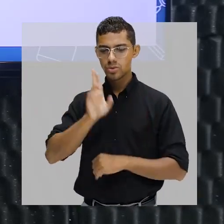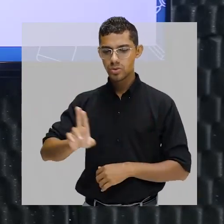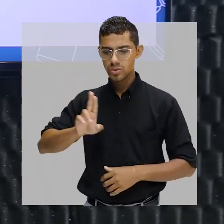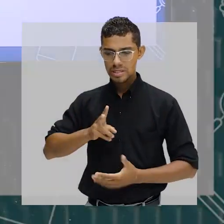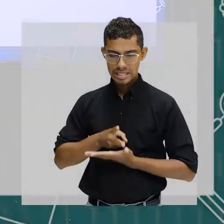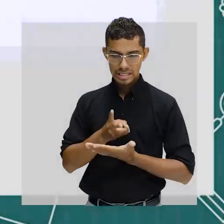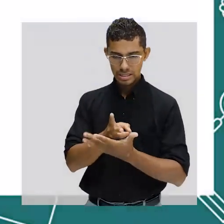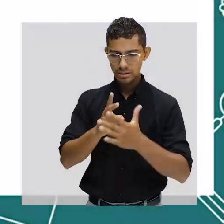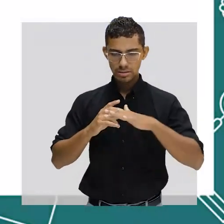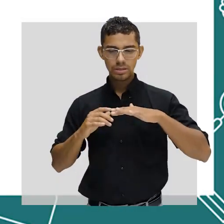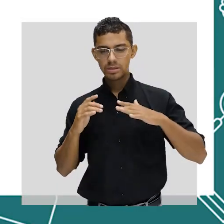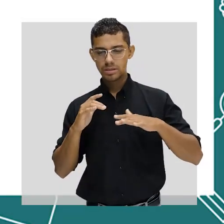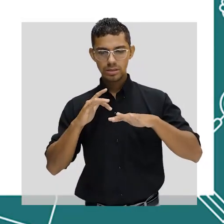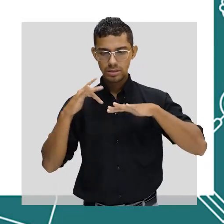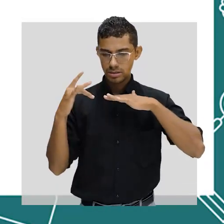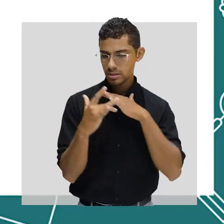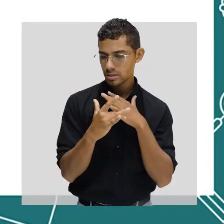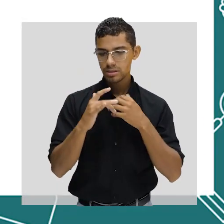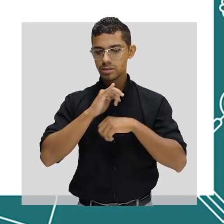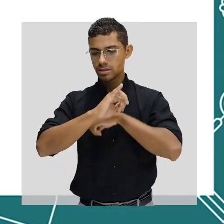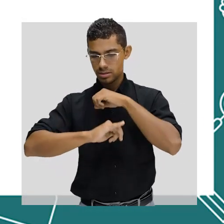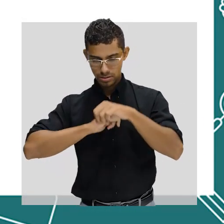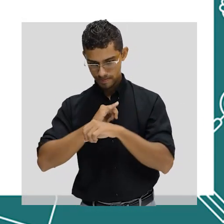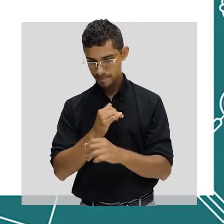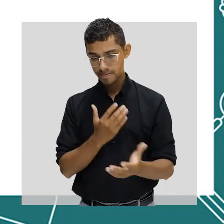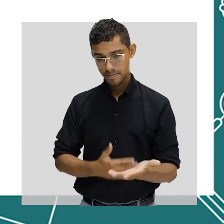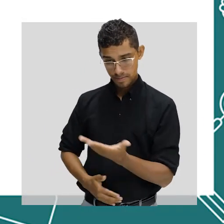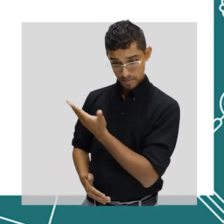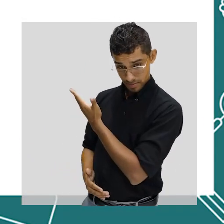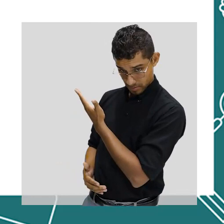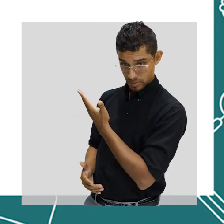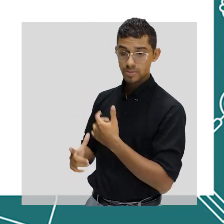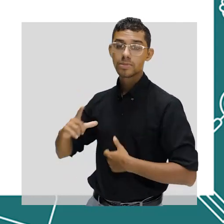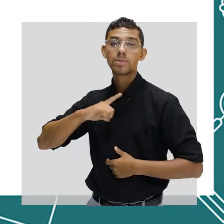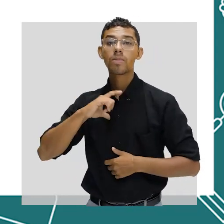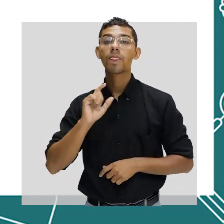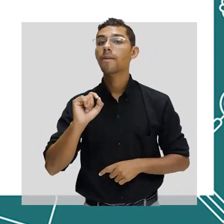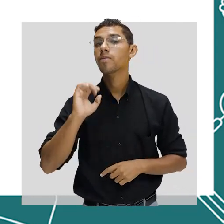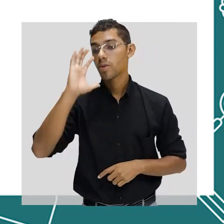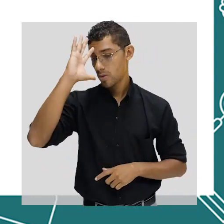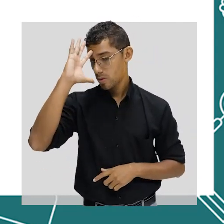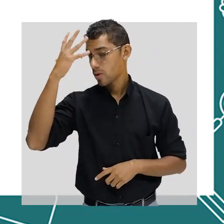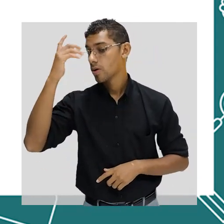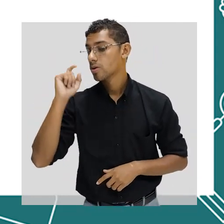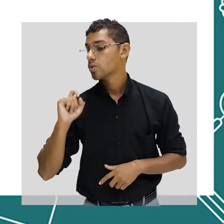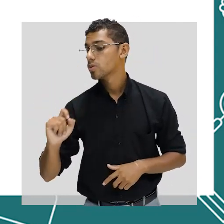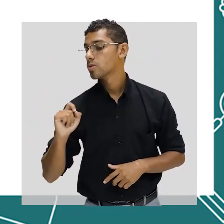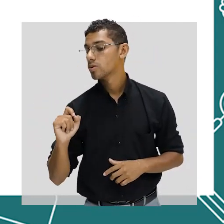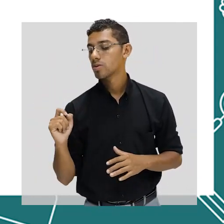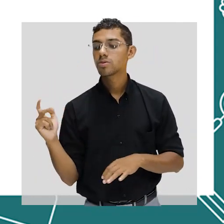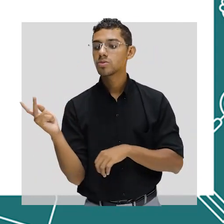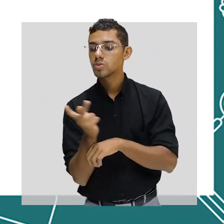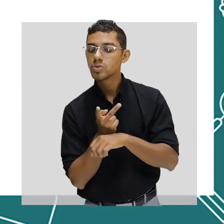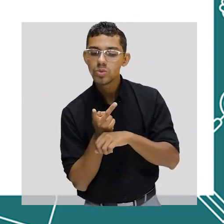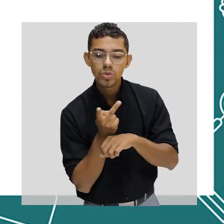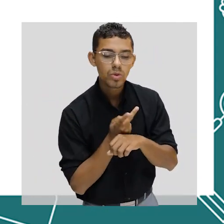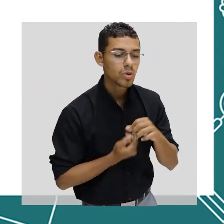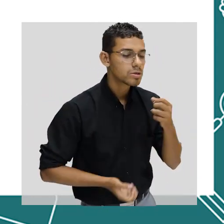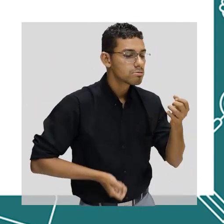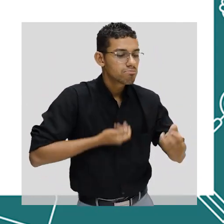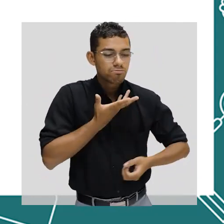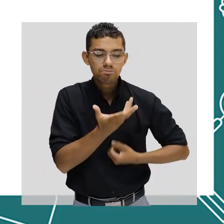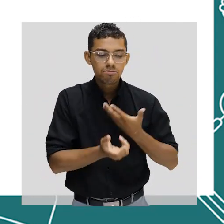bom? Bom, aí com esse advento dessas mídias sociais, o que aconteceu? As pessoas buscaram novas formas de se